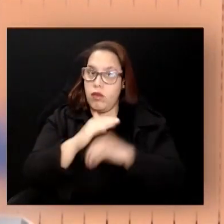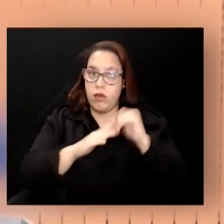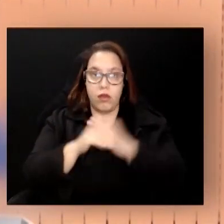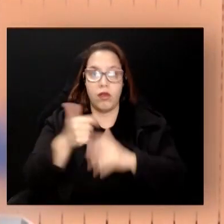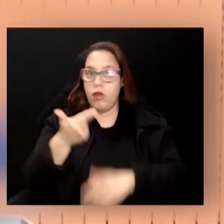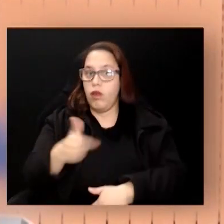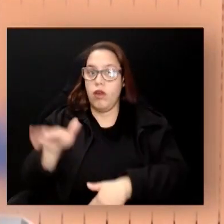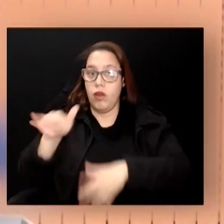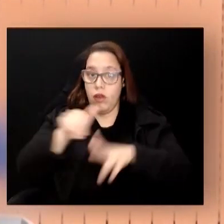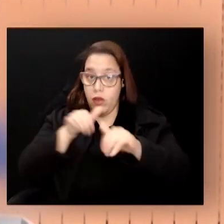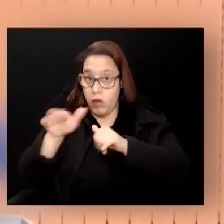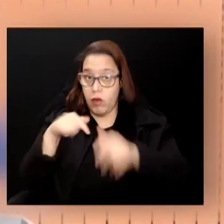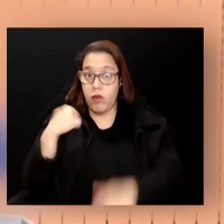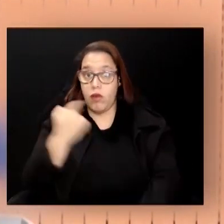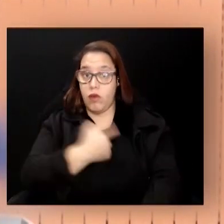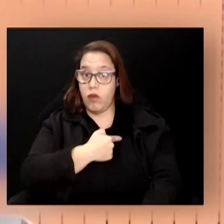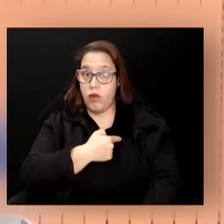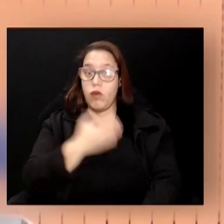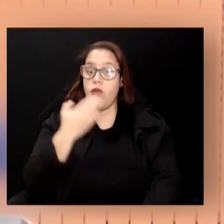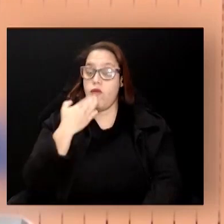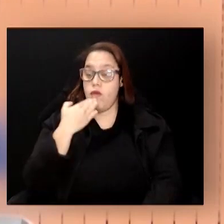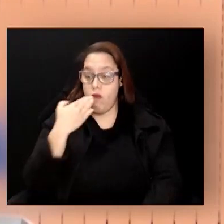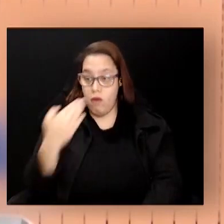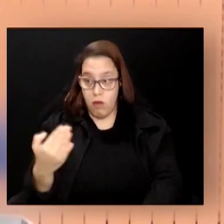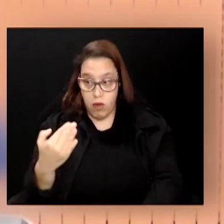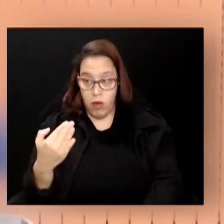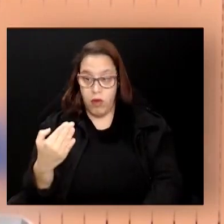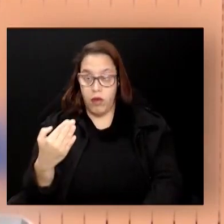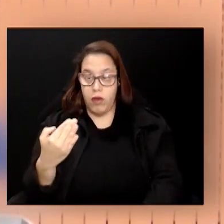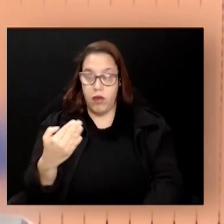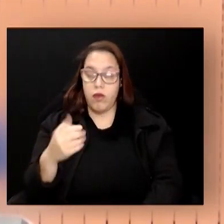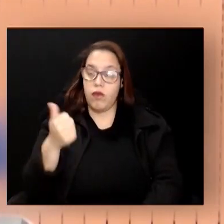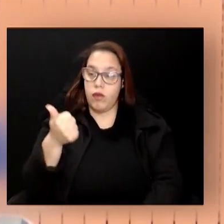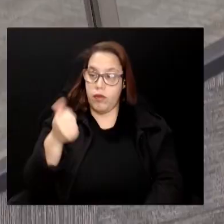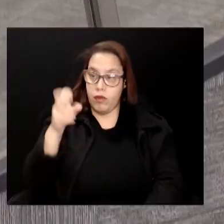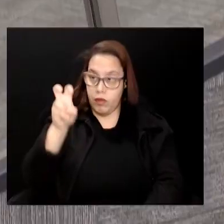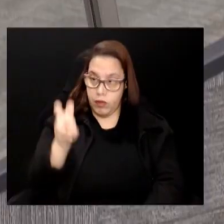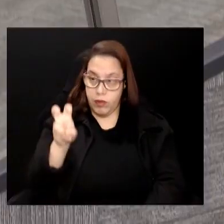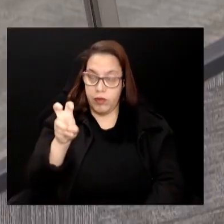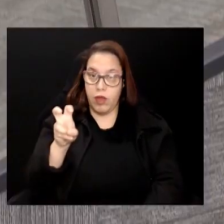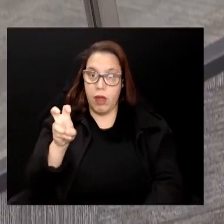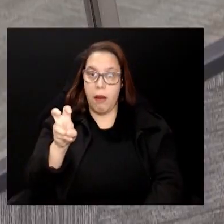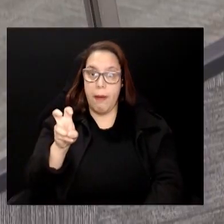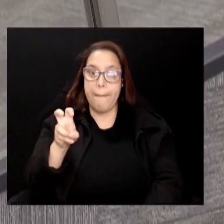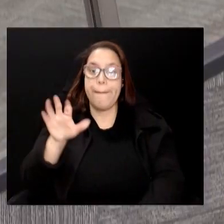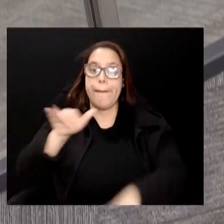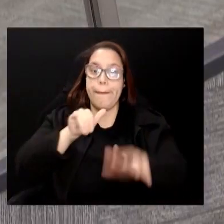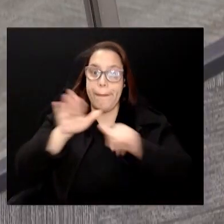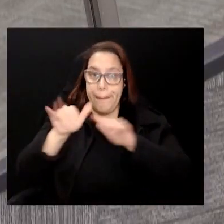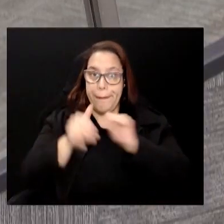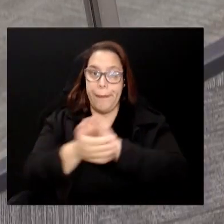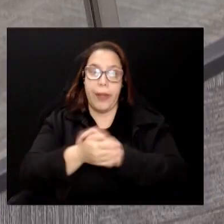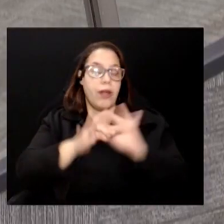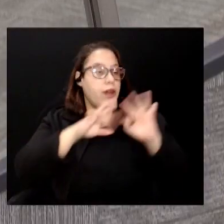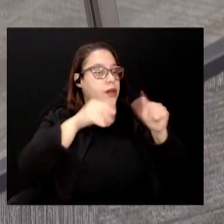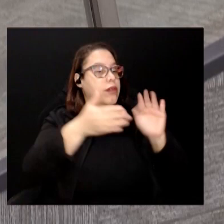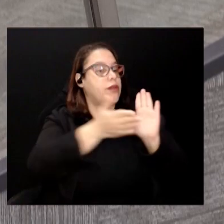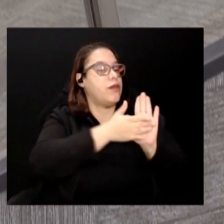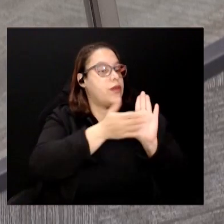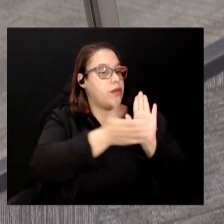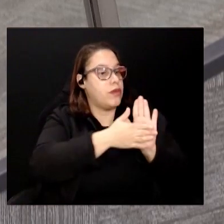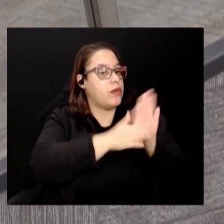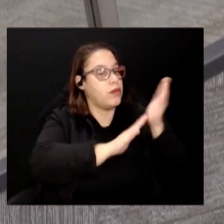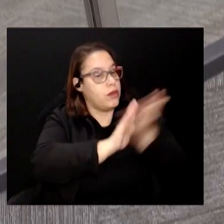nosso pleito aqui é que esses 15 cargos sejam convocados. Todas as propostas aprovadas durante